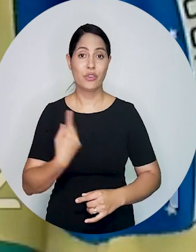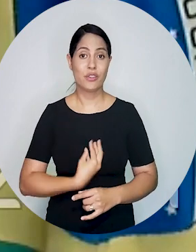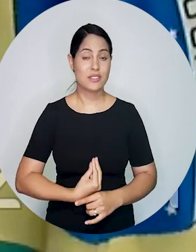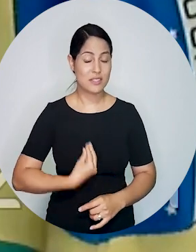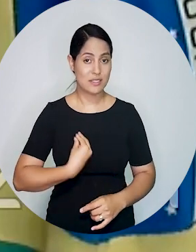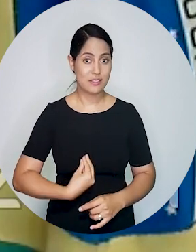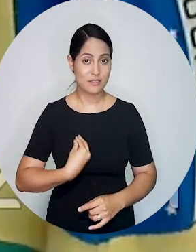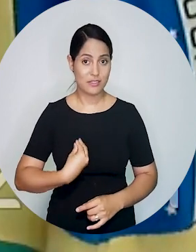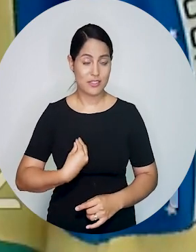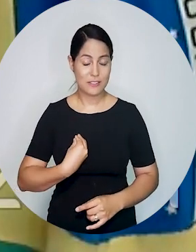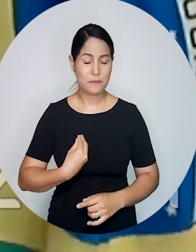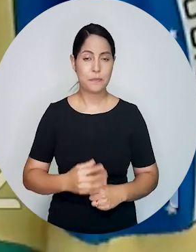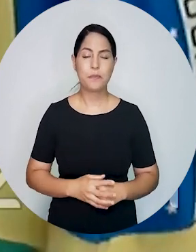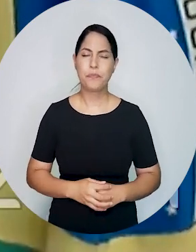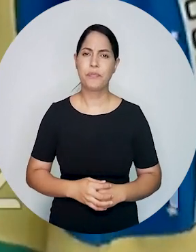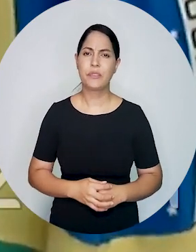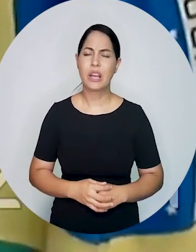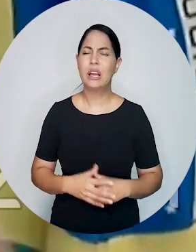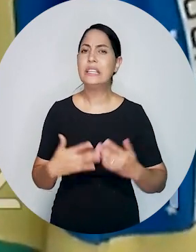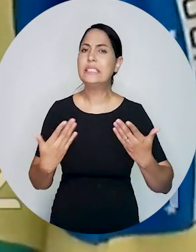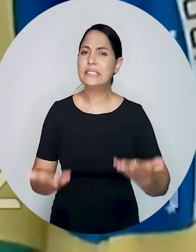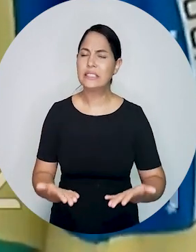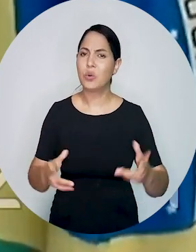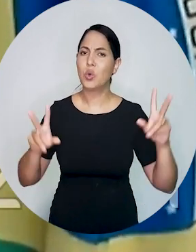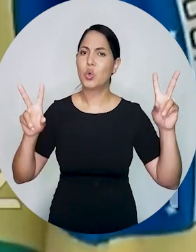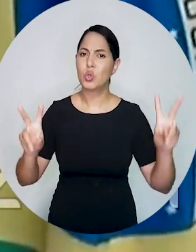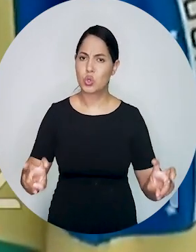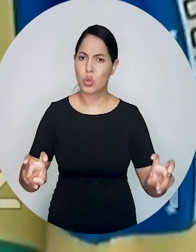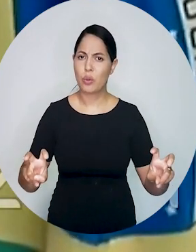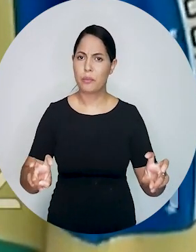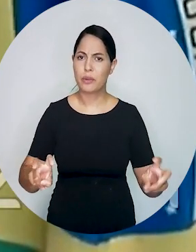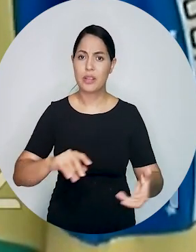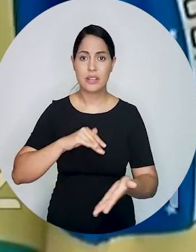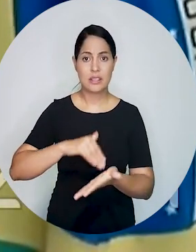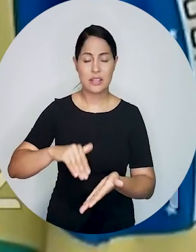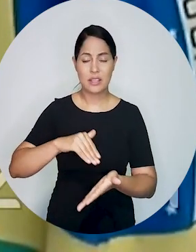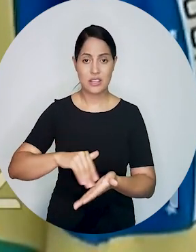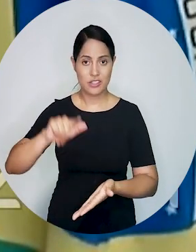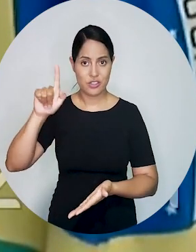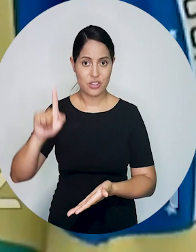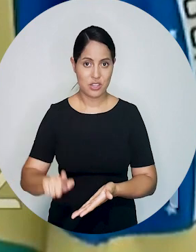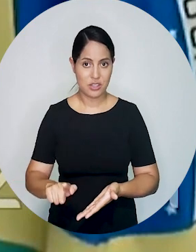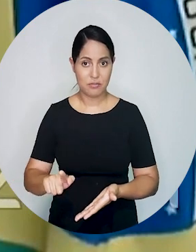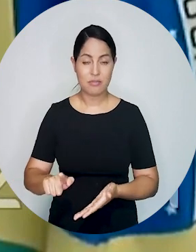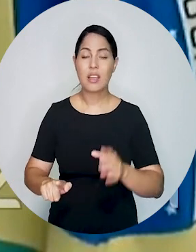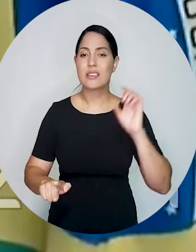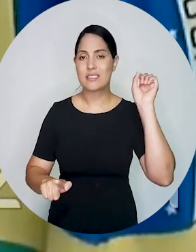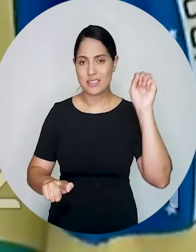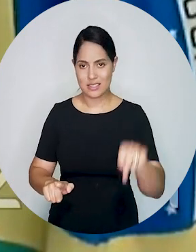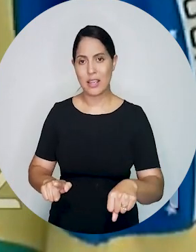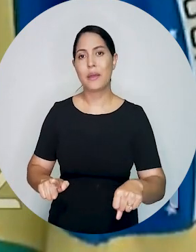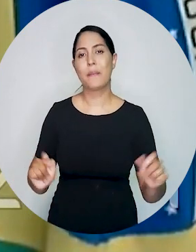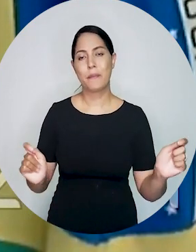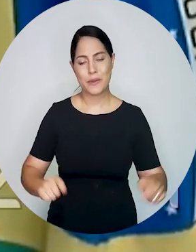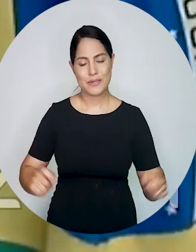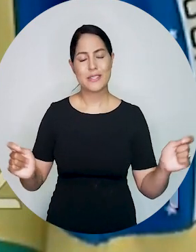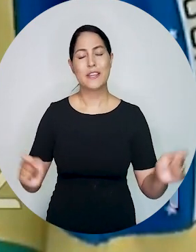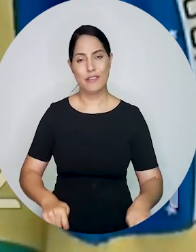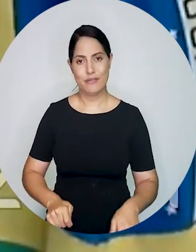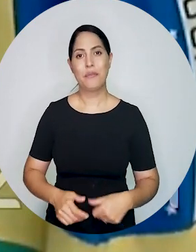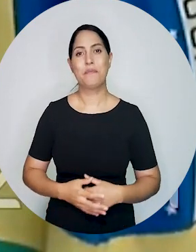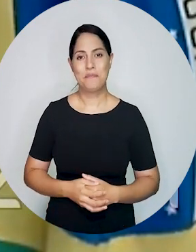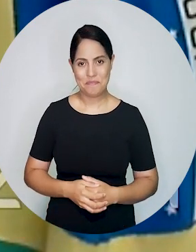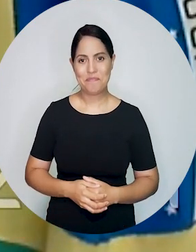aumentada, essa realidade digital nas nossas vidas. Então, gestão empresarial para um escritório,